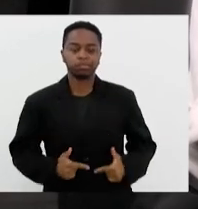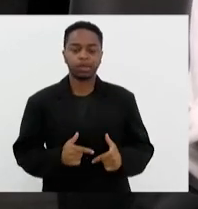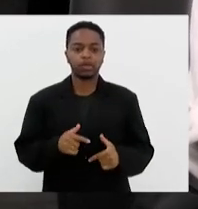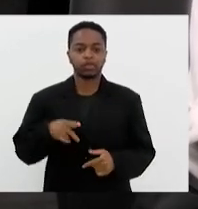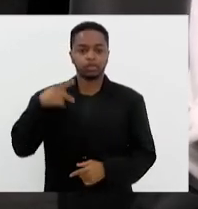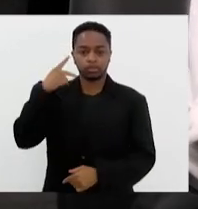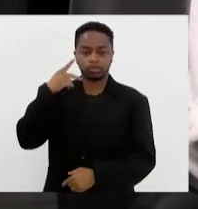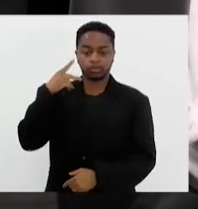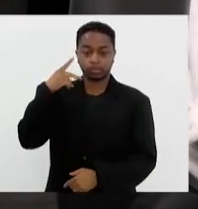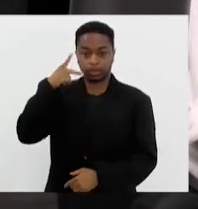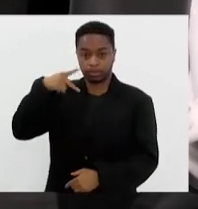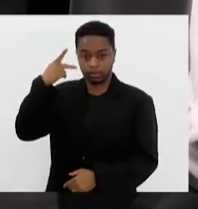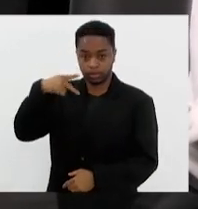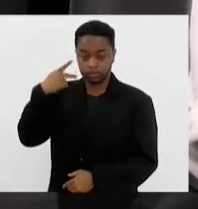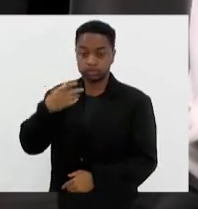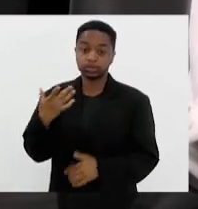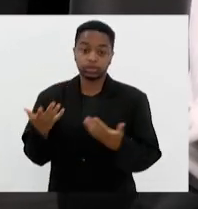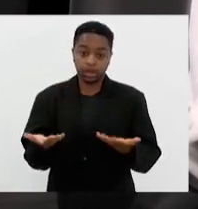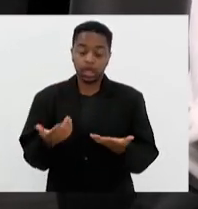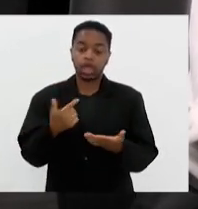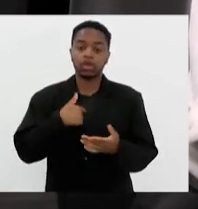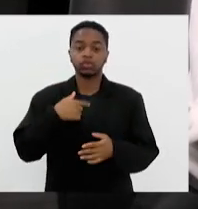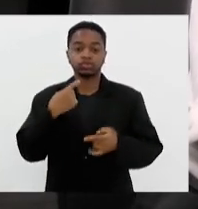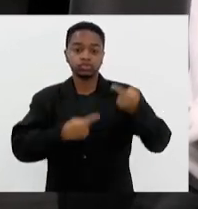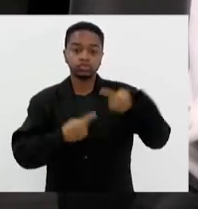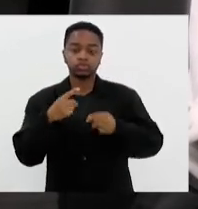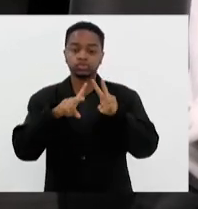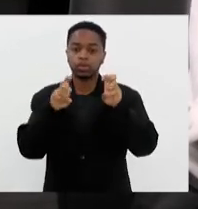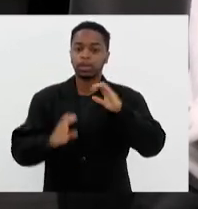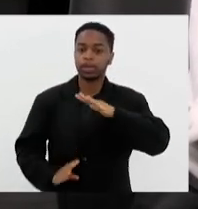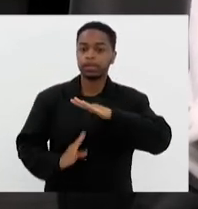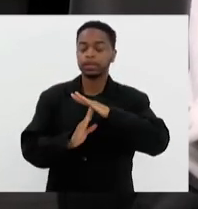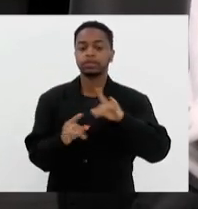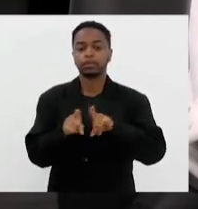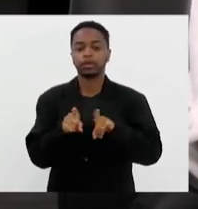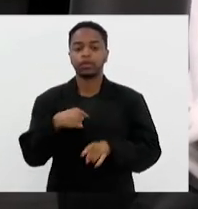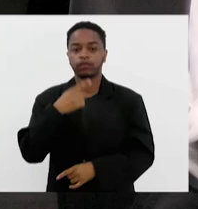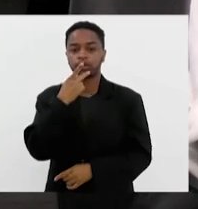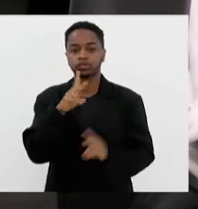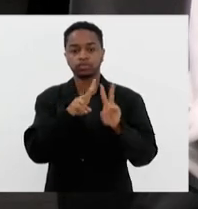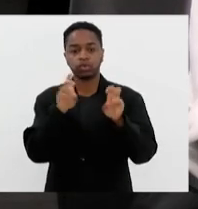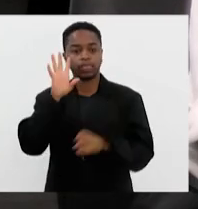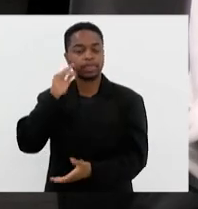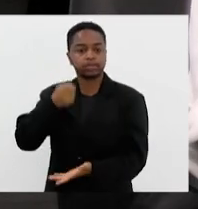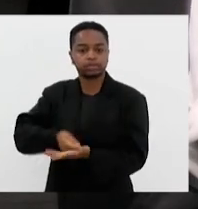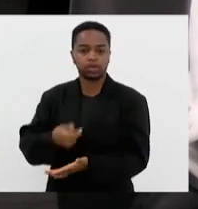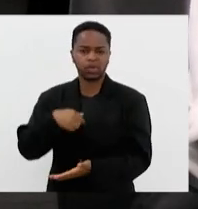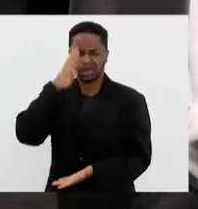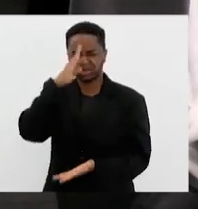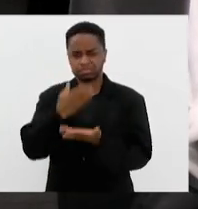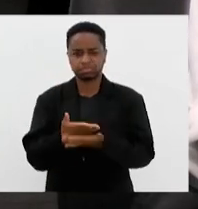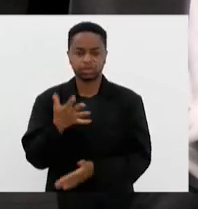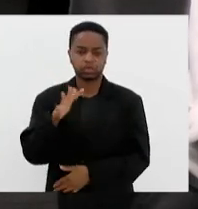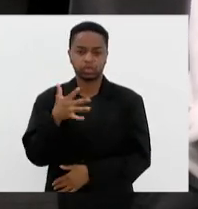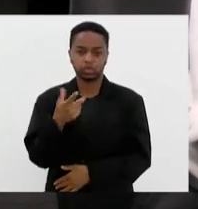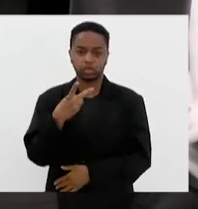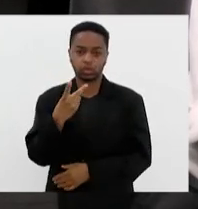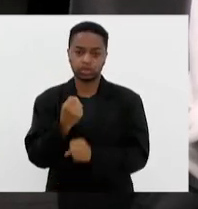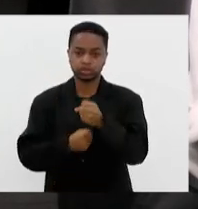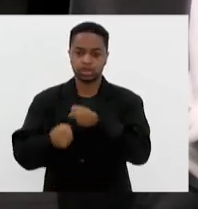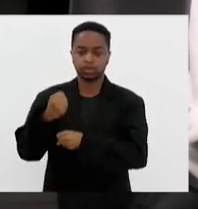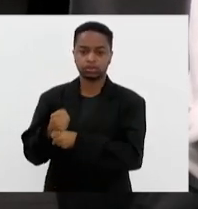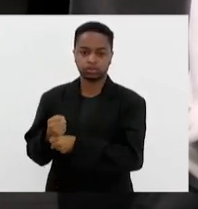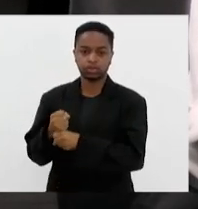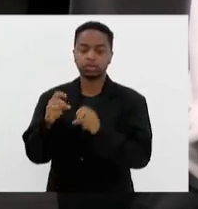Engasguei. Os limites, e me referia a uma decisão, creio que de 2 anos, do Supremo,